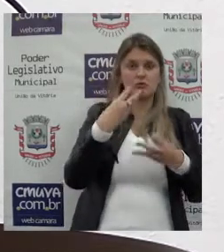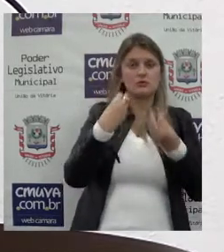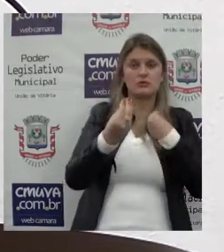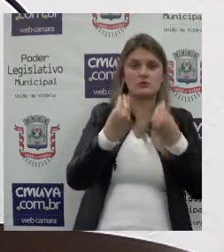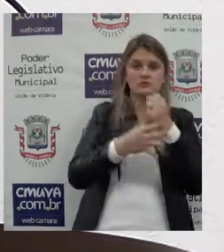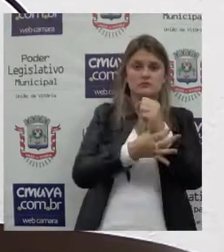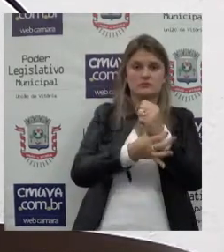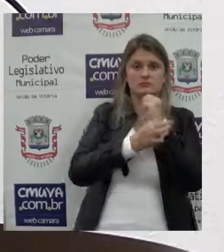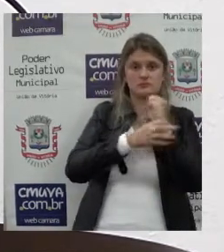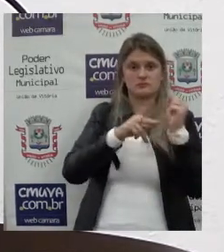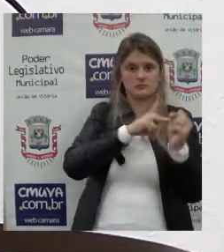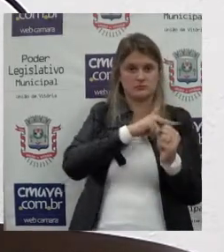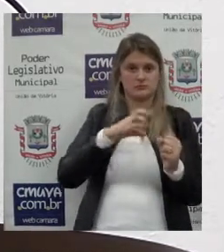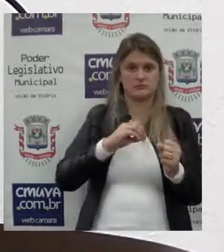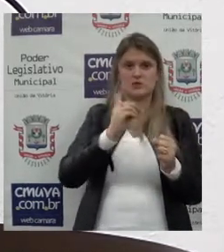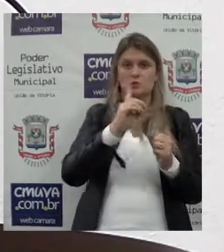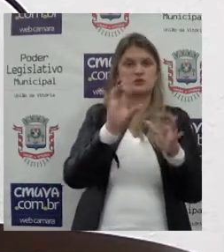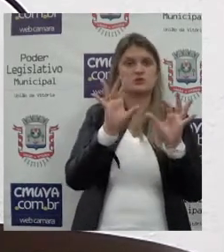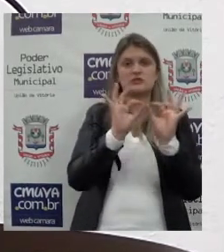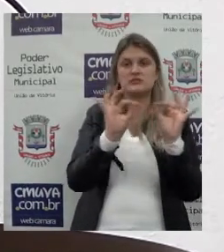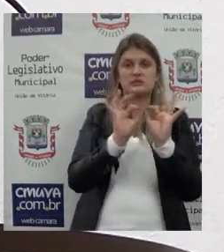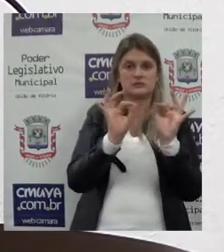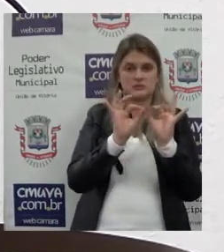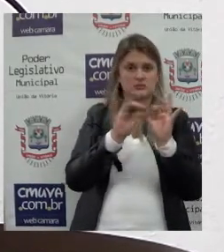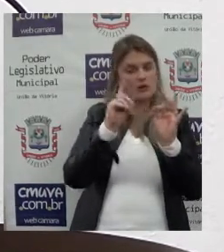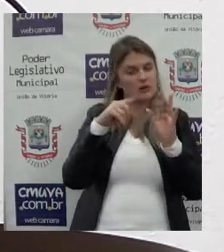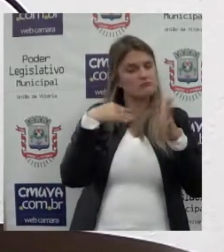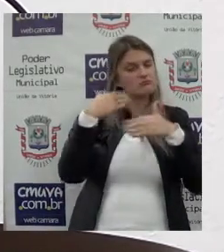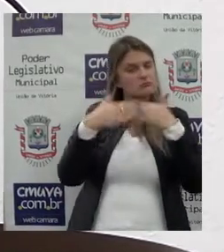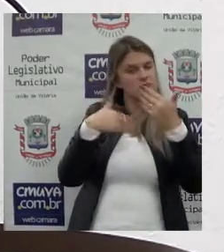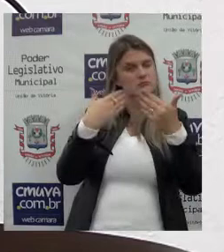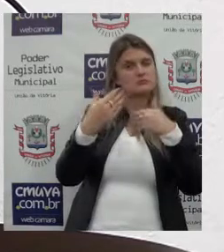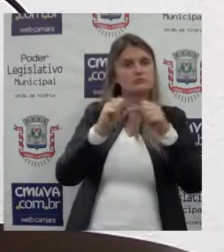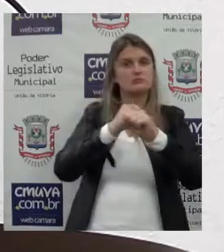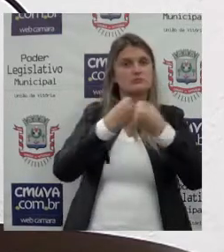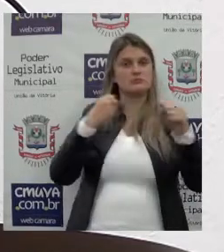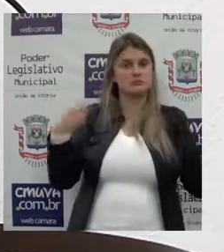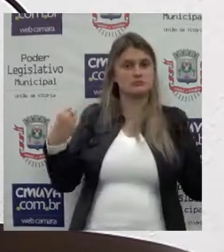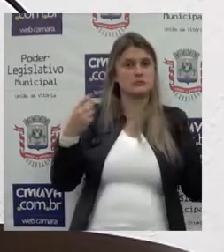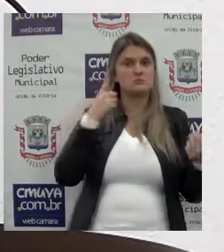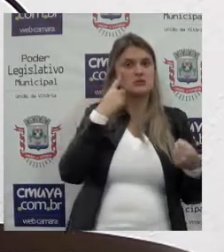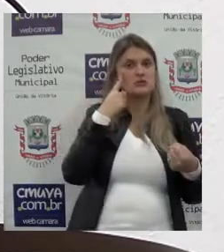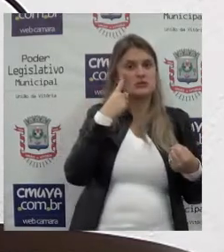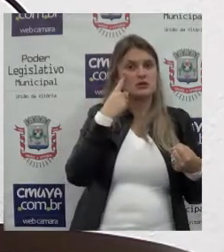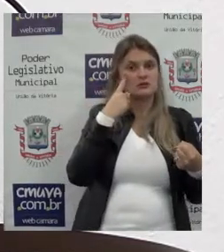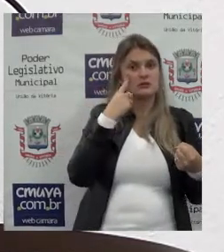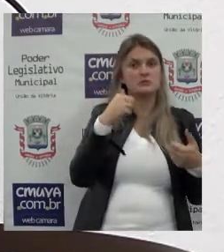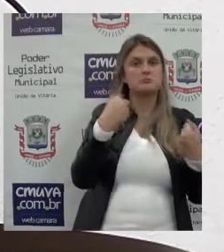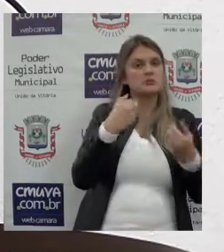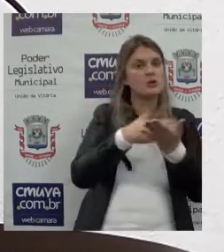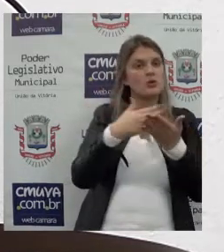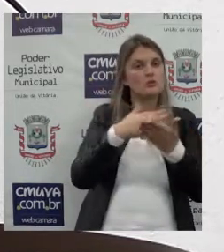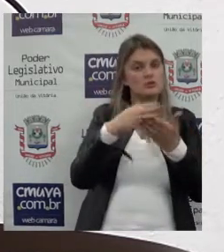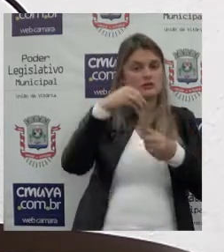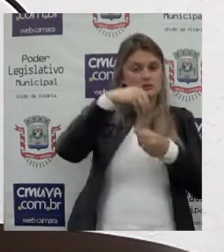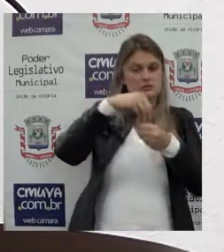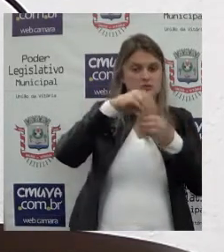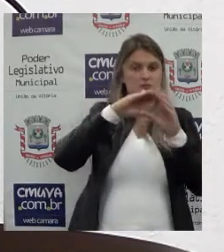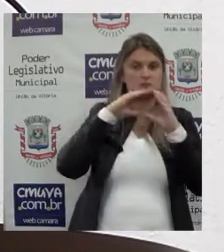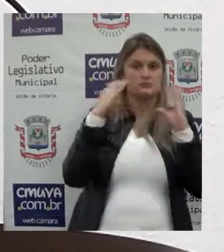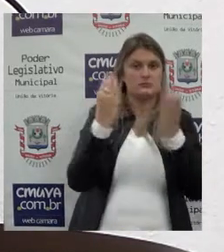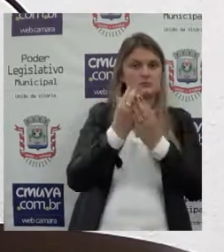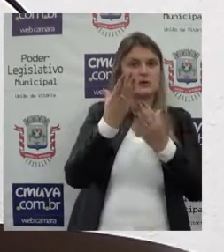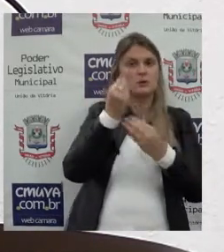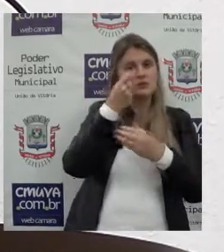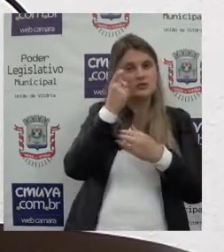feitos com relação à segurança pública. Ela não é tão simples assim. É um processo muito grande, certo? Que tem